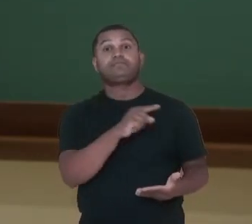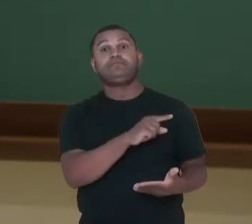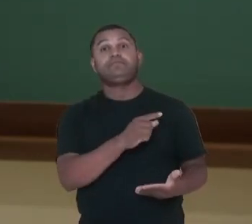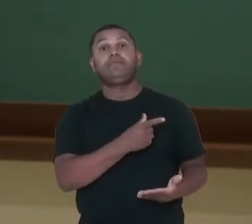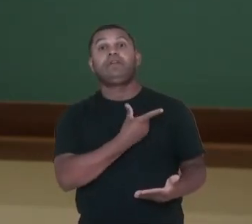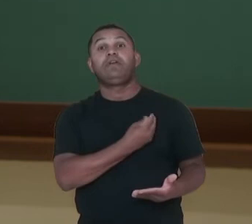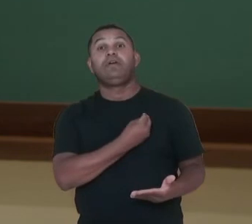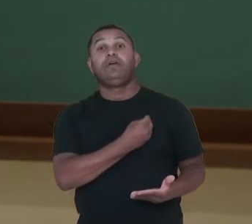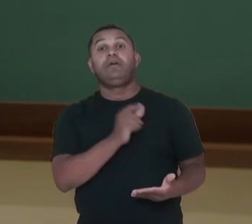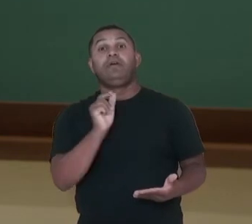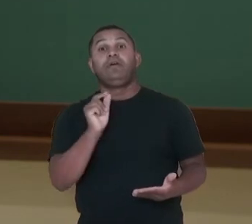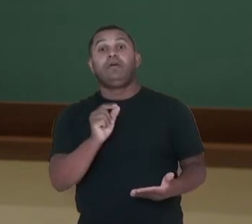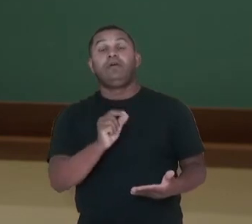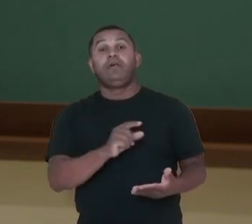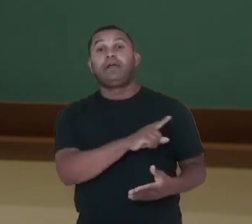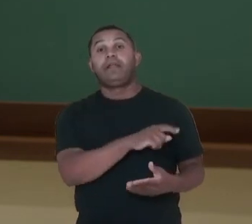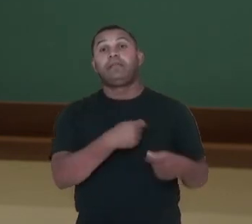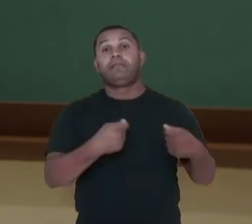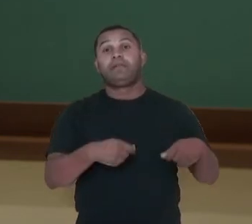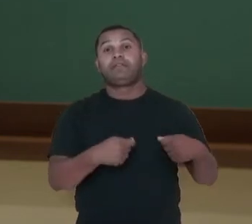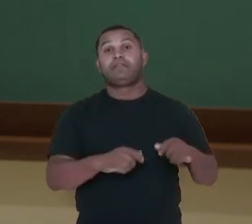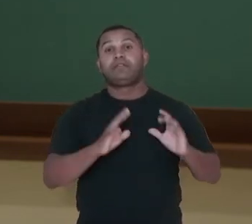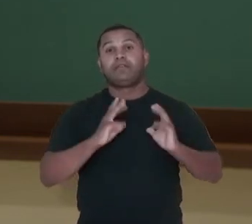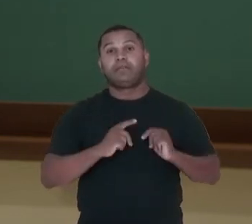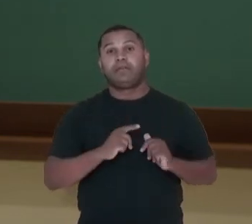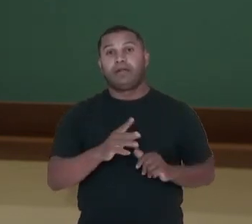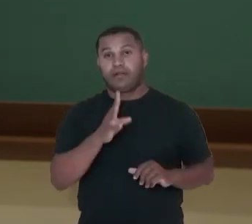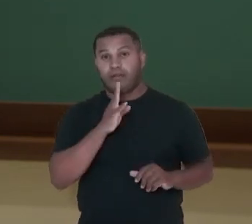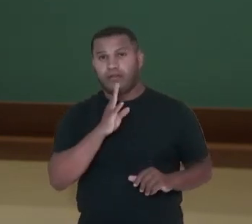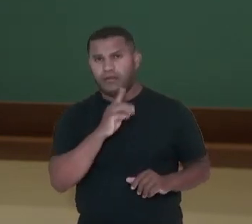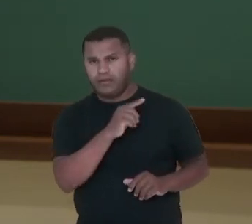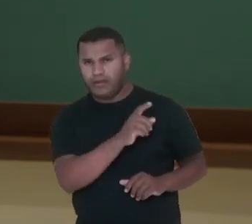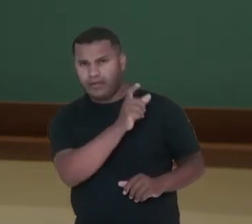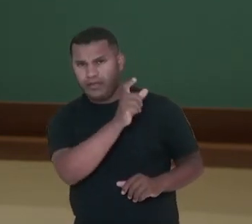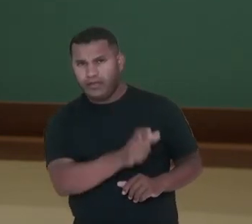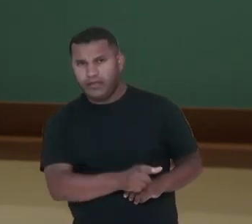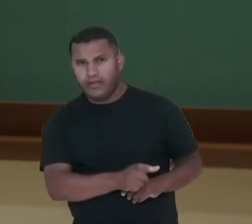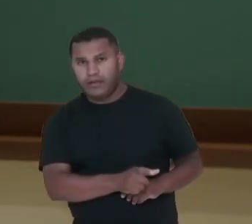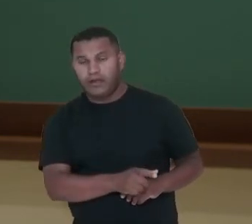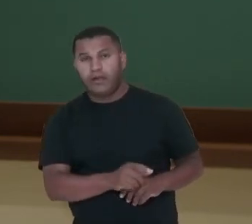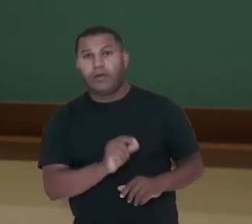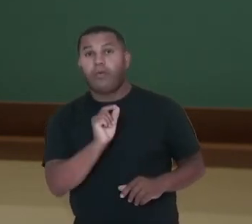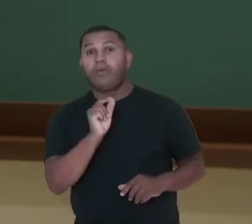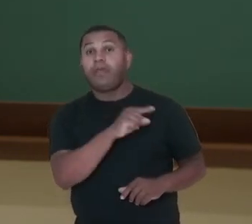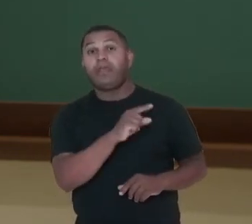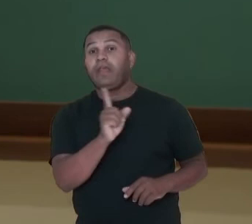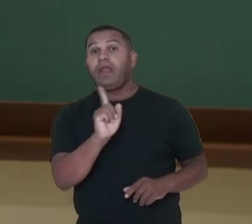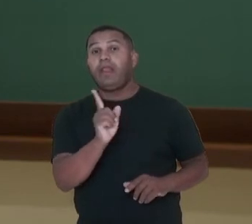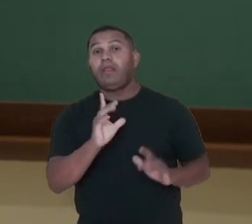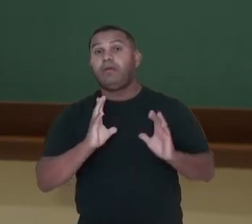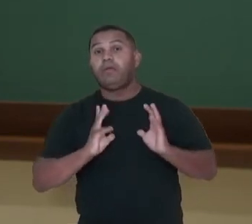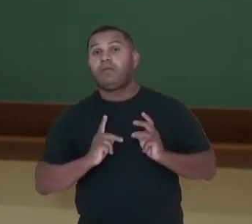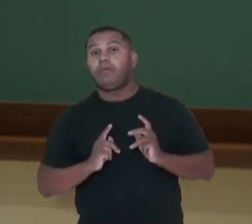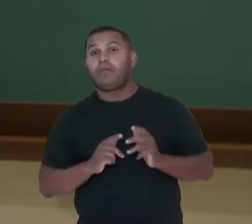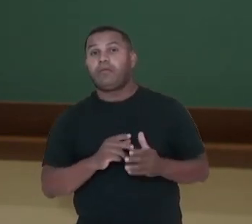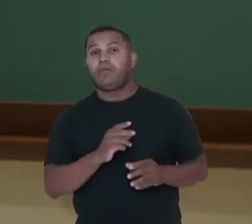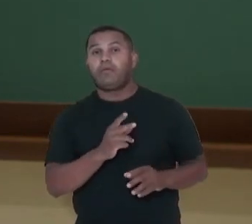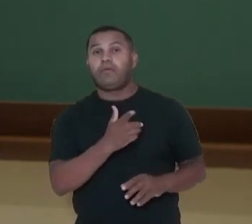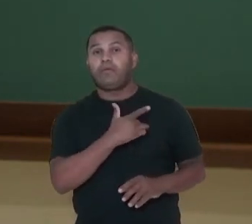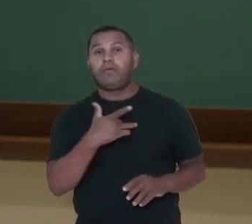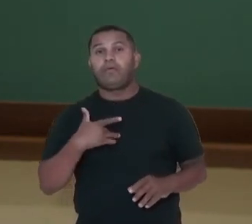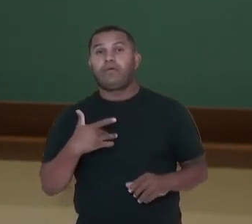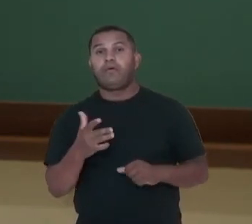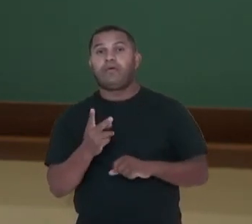uns conselhos para ele. Quais foram essas medidas preventivas que ele não realizou para cortar